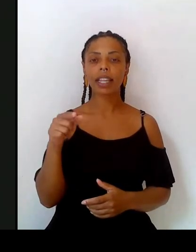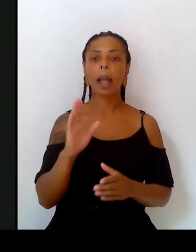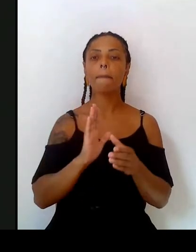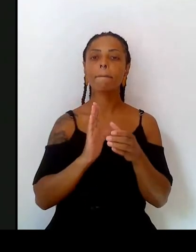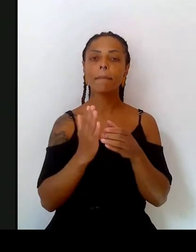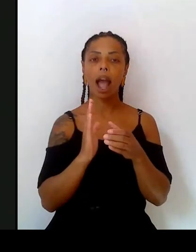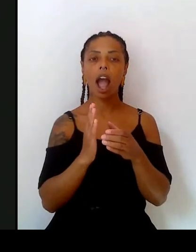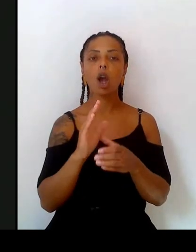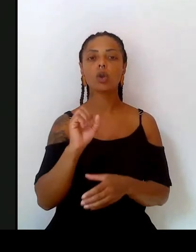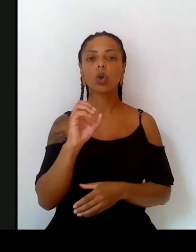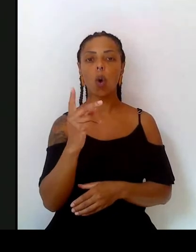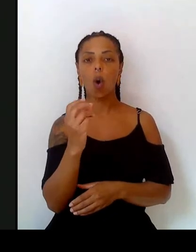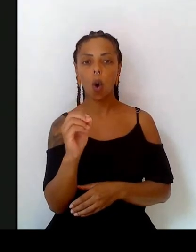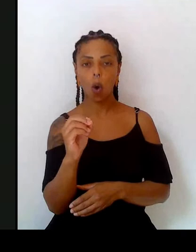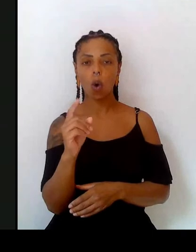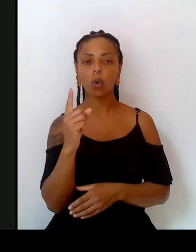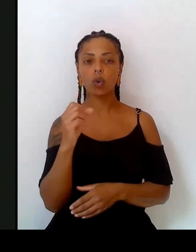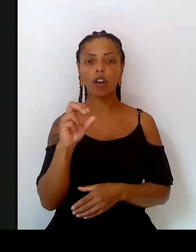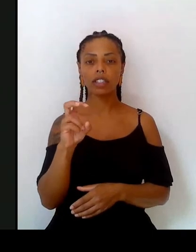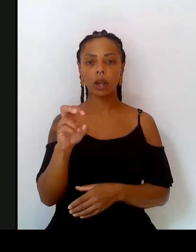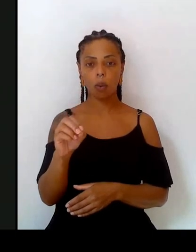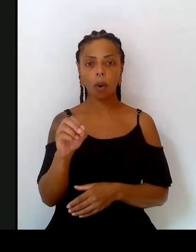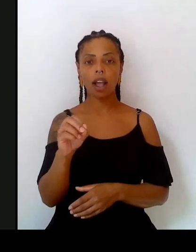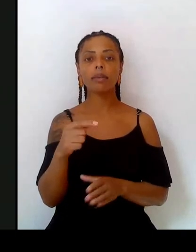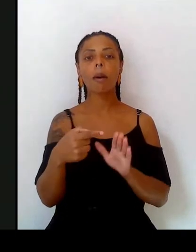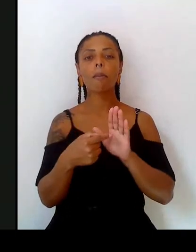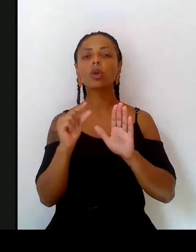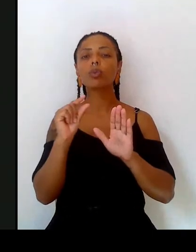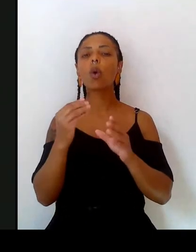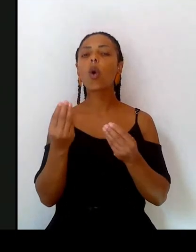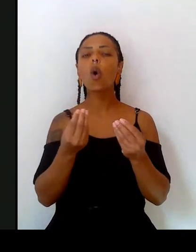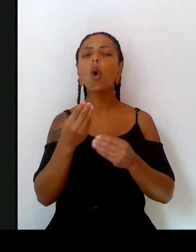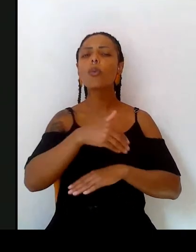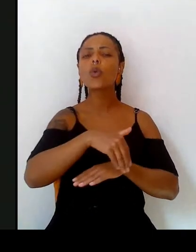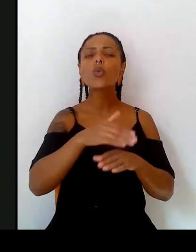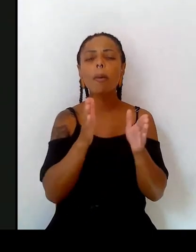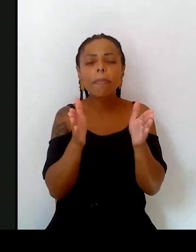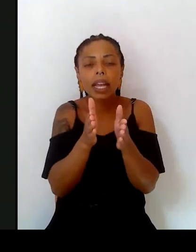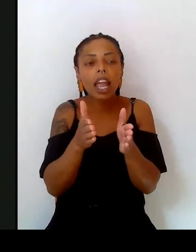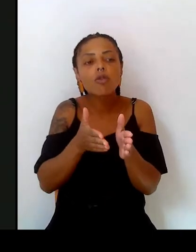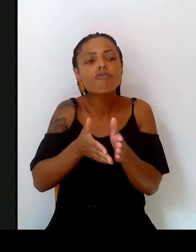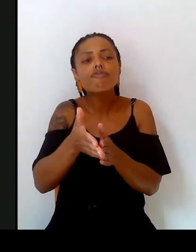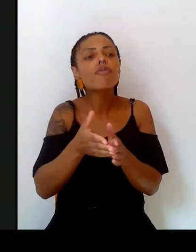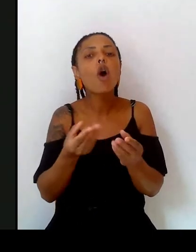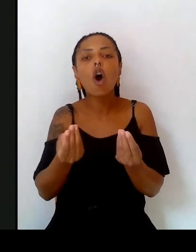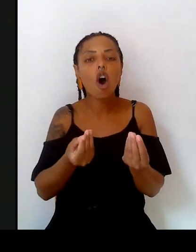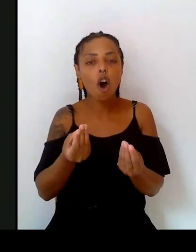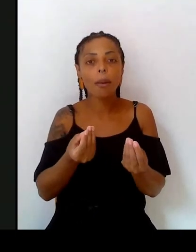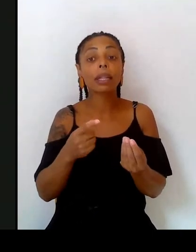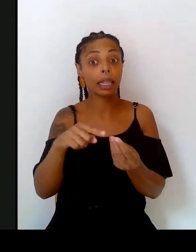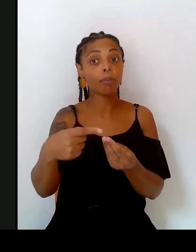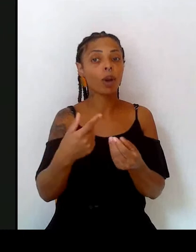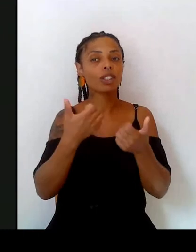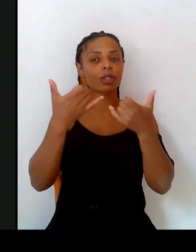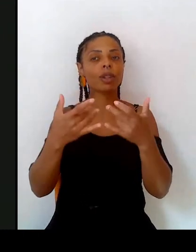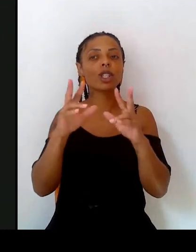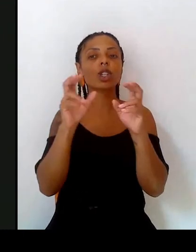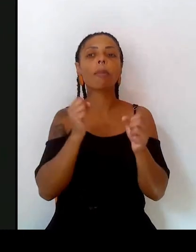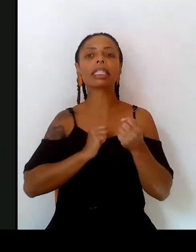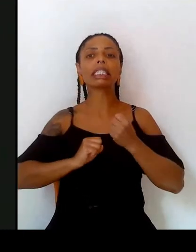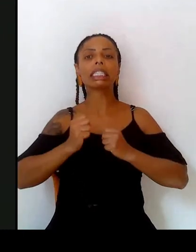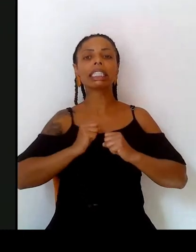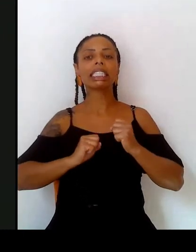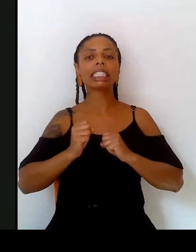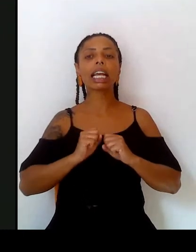como eram as pequenas vielas e já já vou falar mais sobre essa ansiedade mas havia